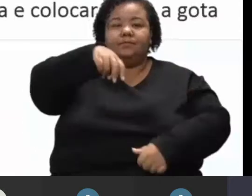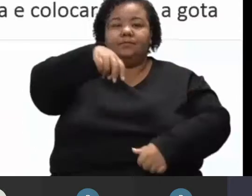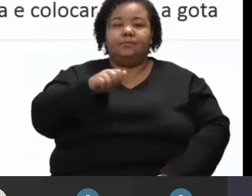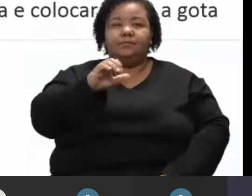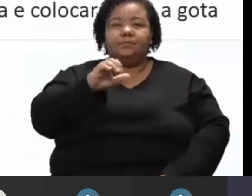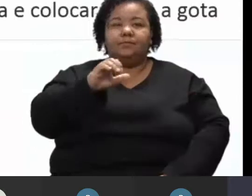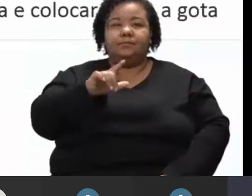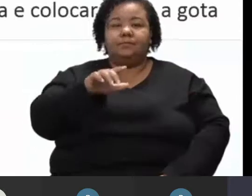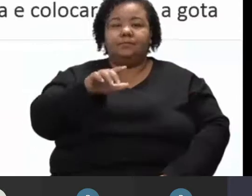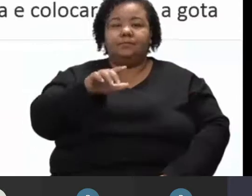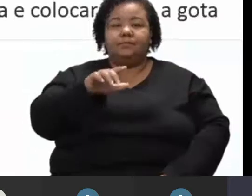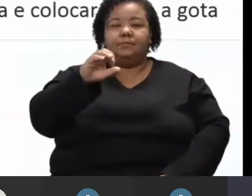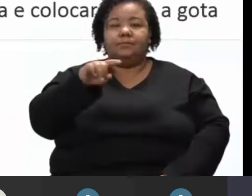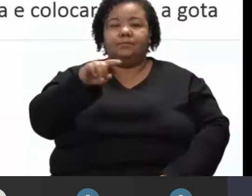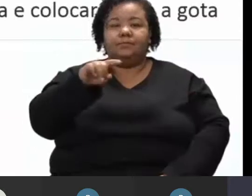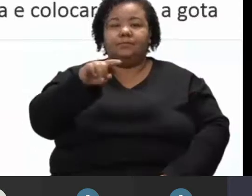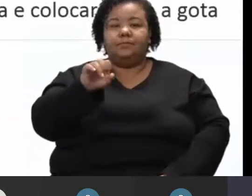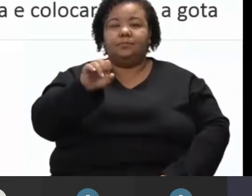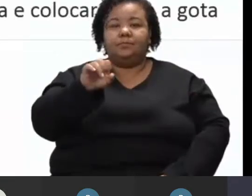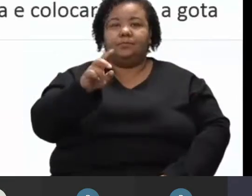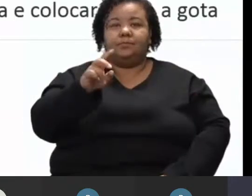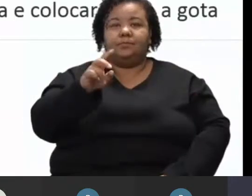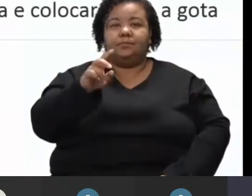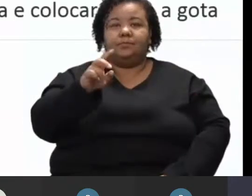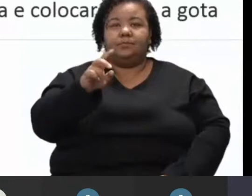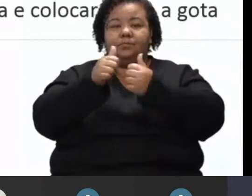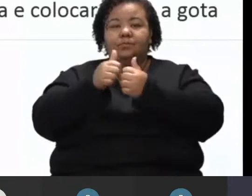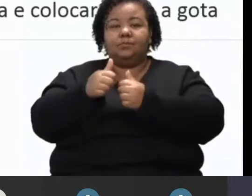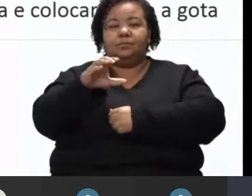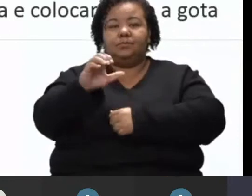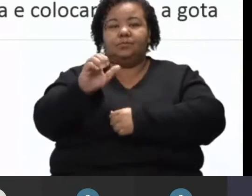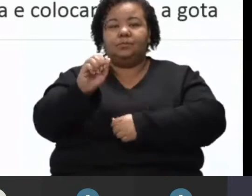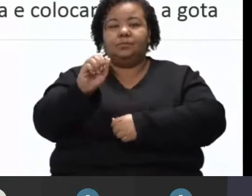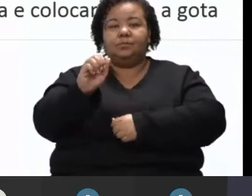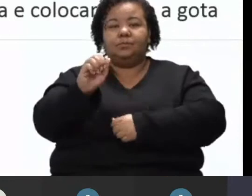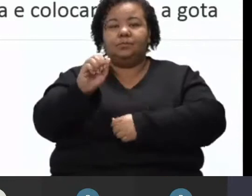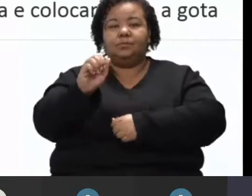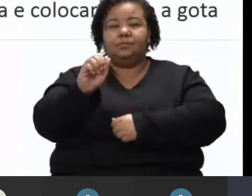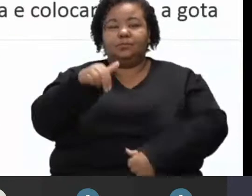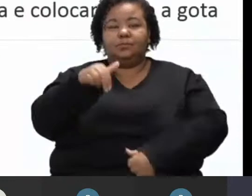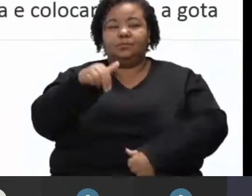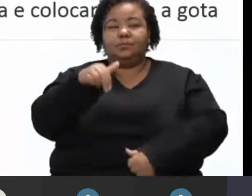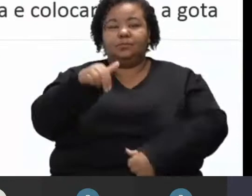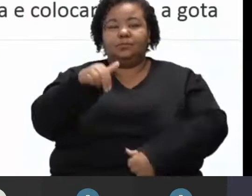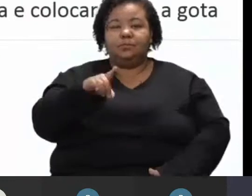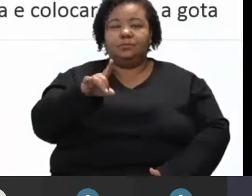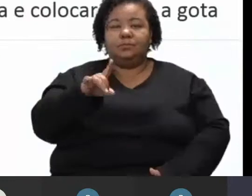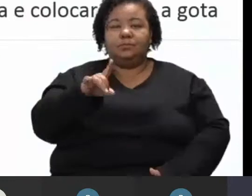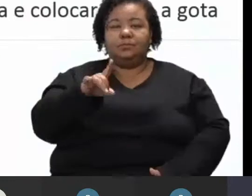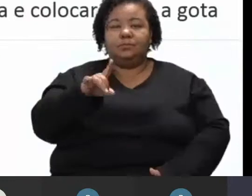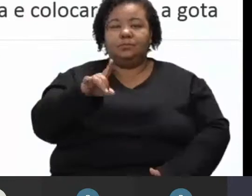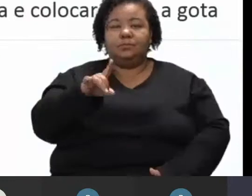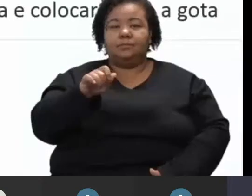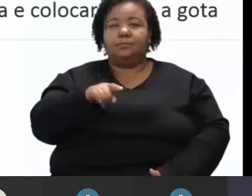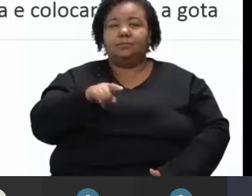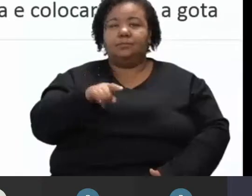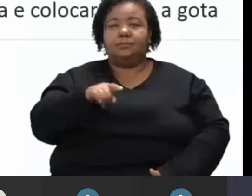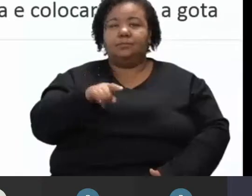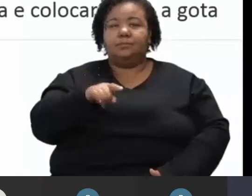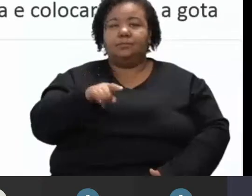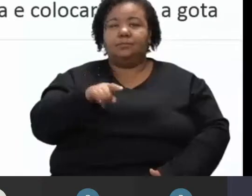NaCl a 0,85%, com cândida, que é uma levedura. E aí, então, você vai colocar